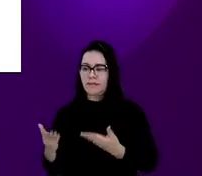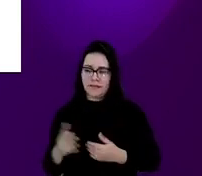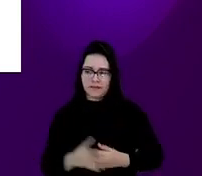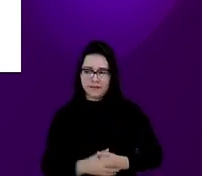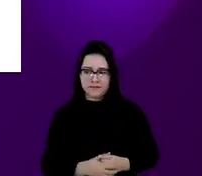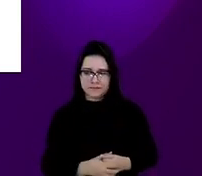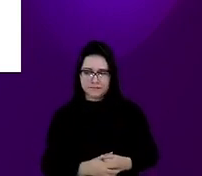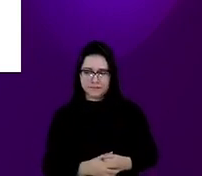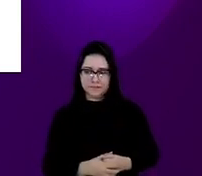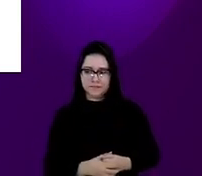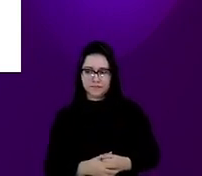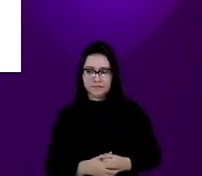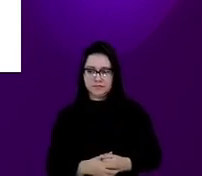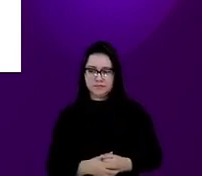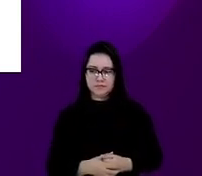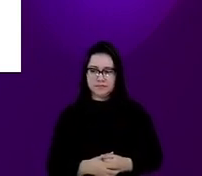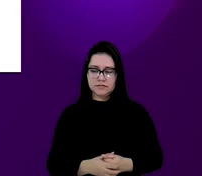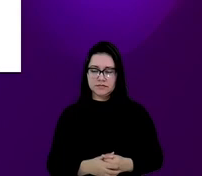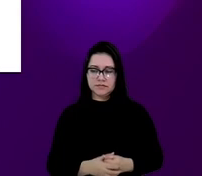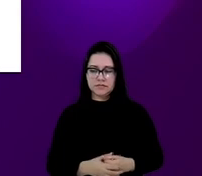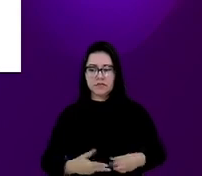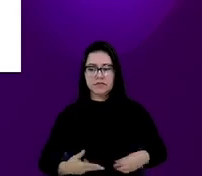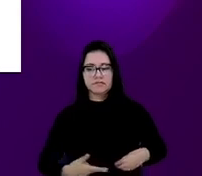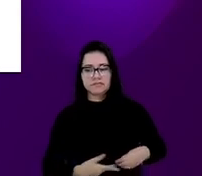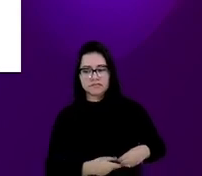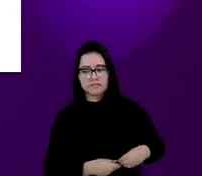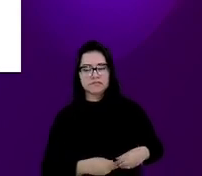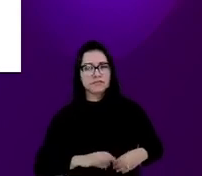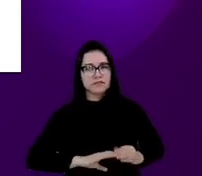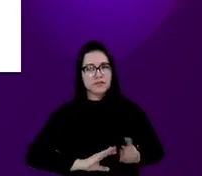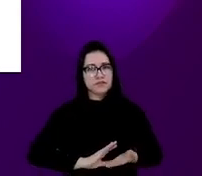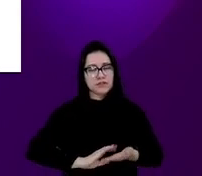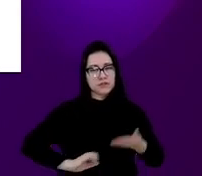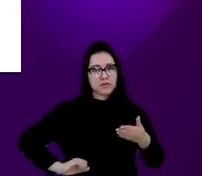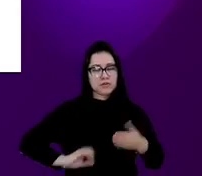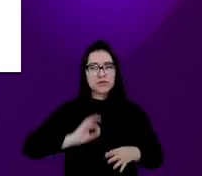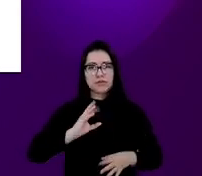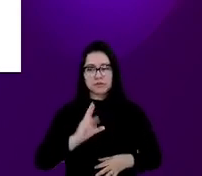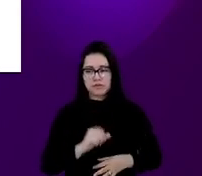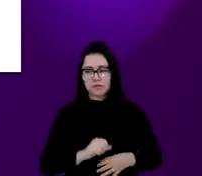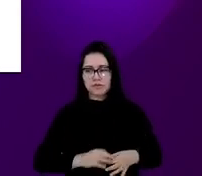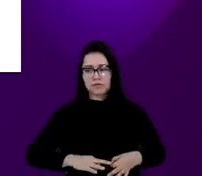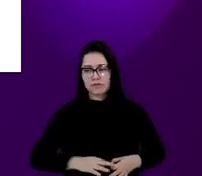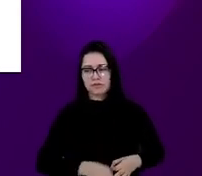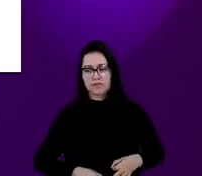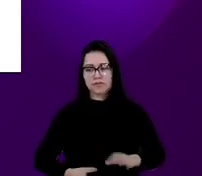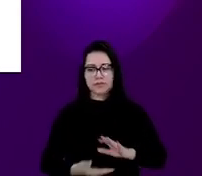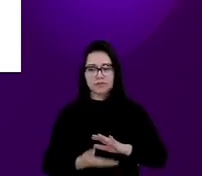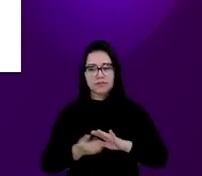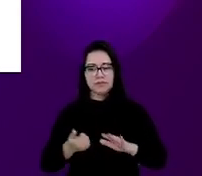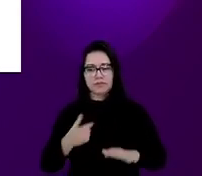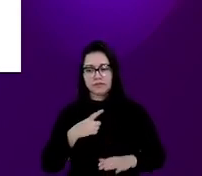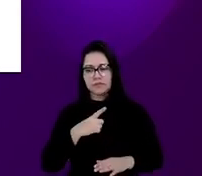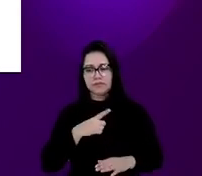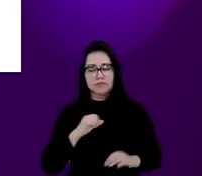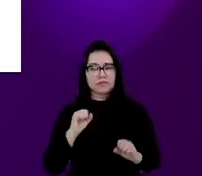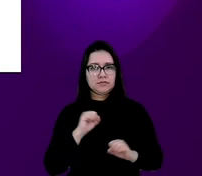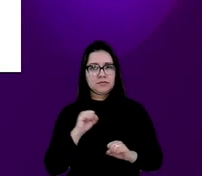o fechamento do reto, que ele já tinha uma ilio-reto-anastomose. Esse paciente saiu do choque séptico, era um paciente